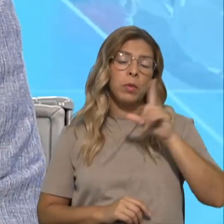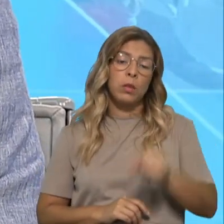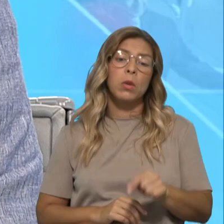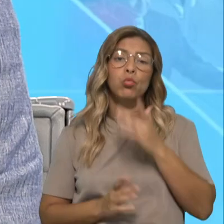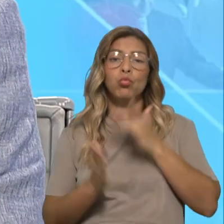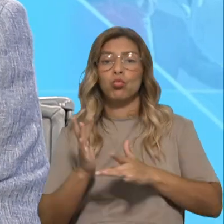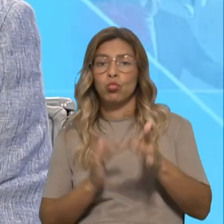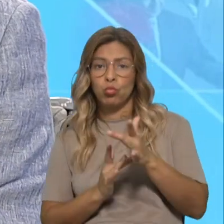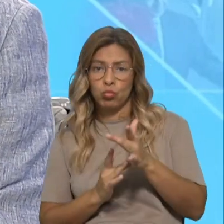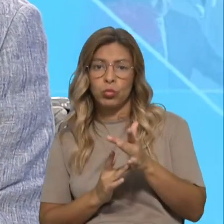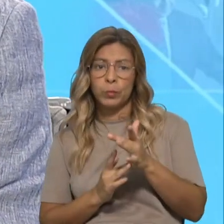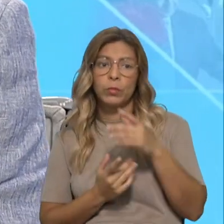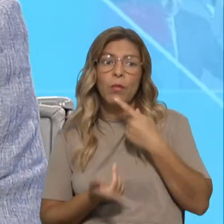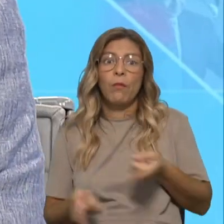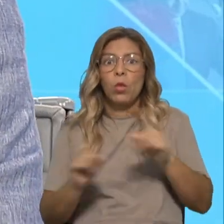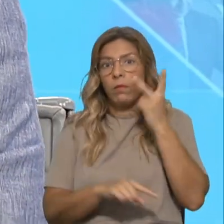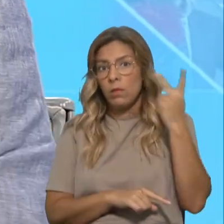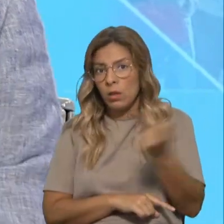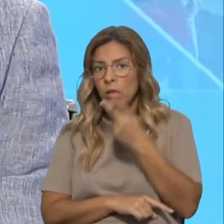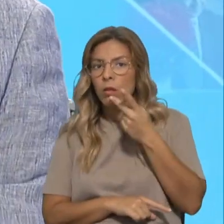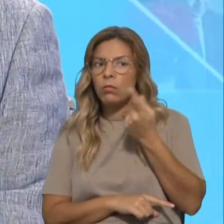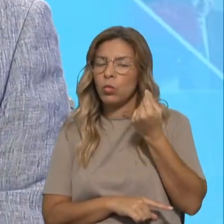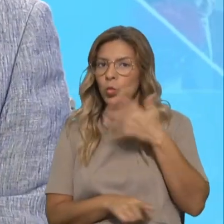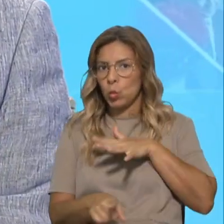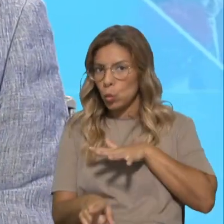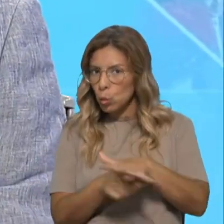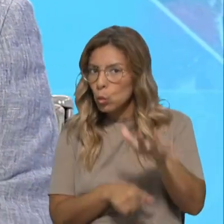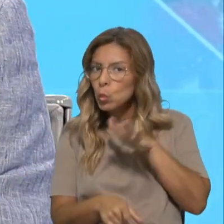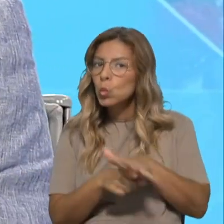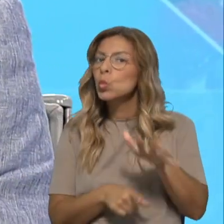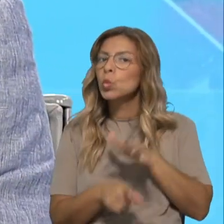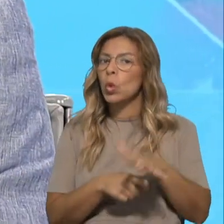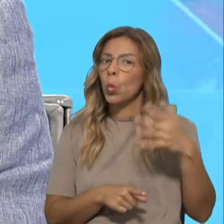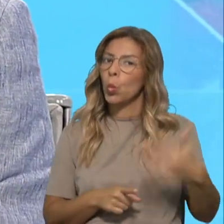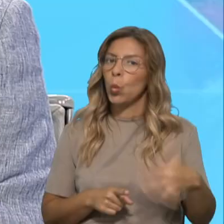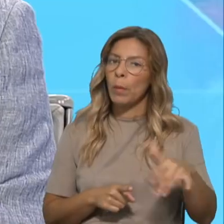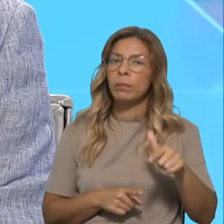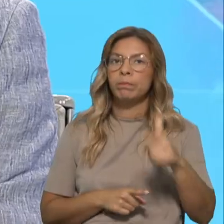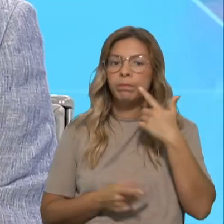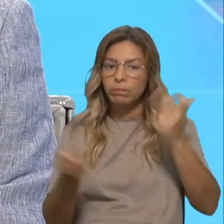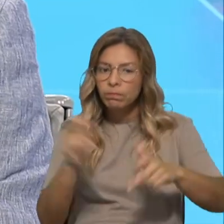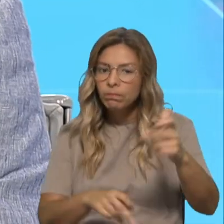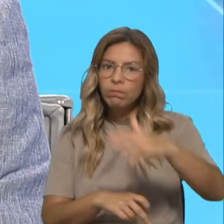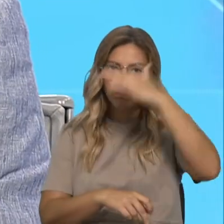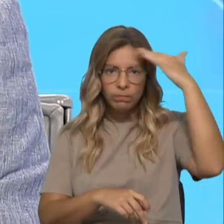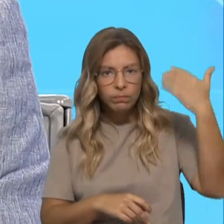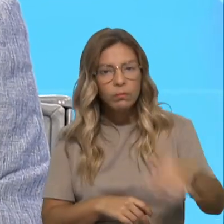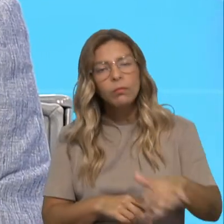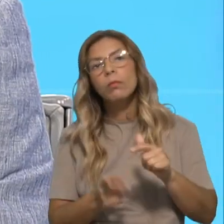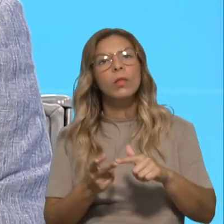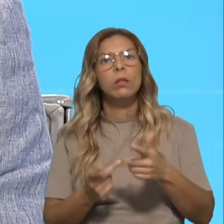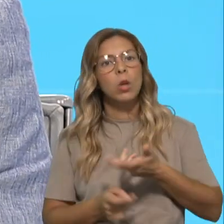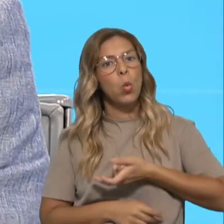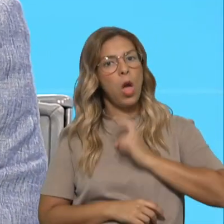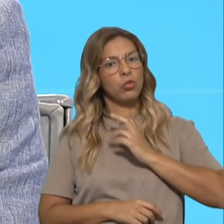presente nas nossas vidas é uma inspiração para, nos momentos de crise, nos momentos de dificuldade, nos encorajar